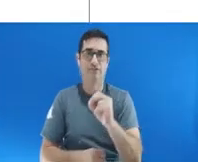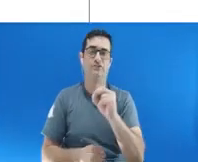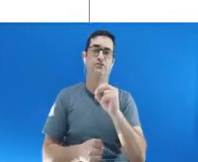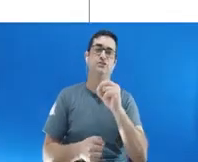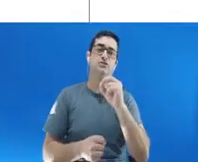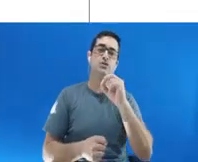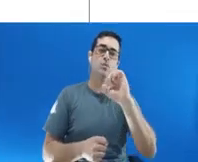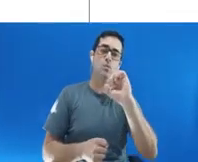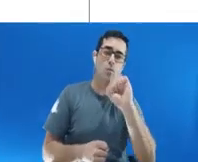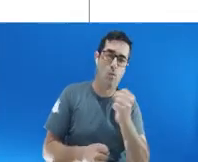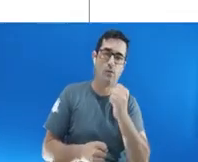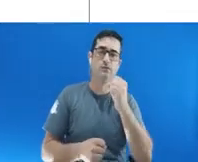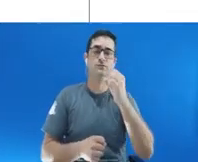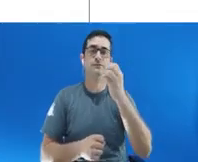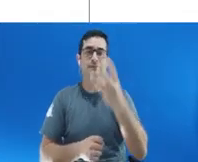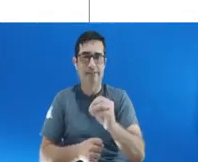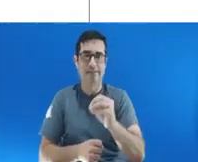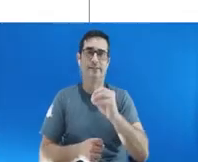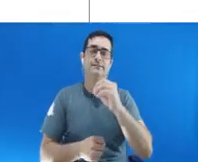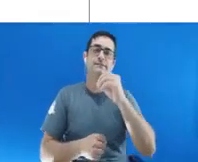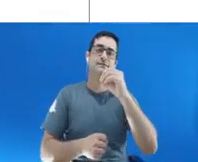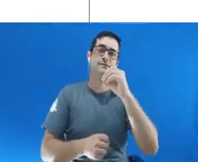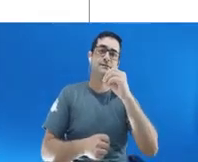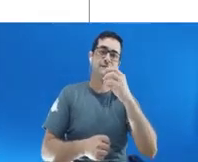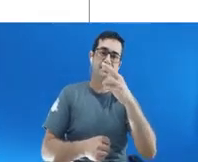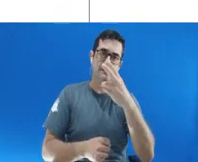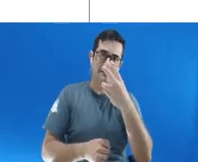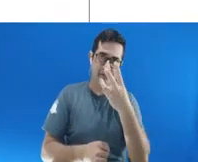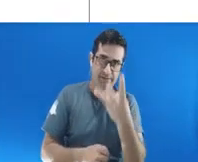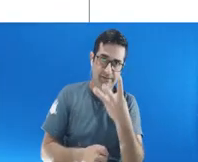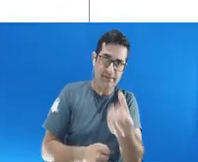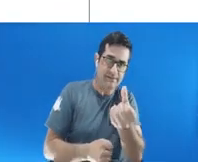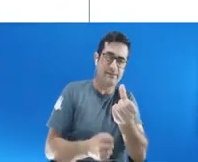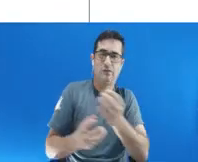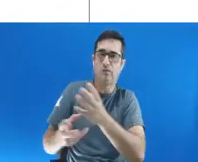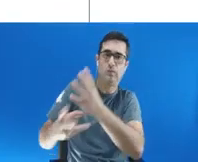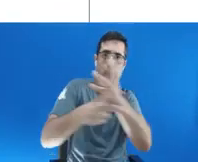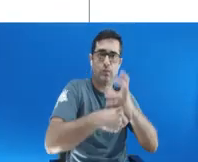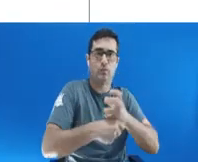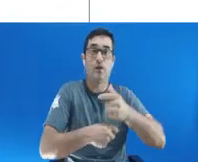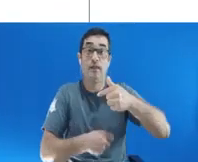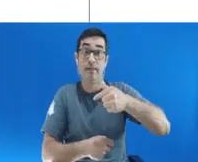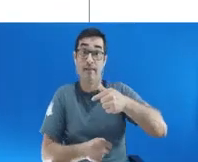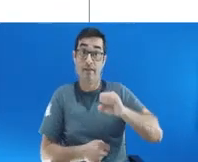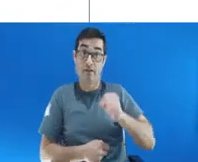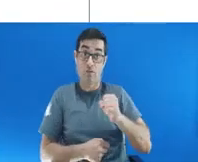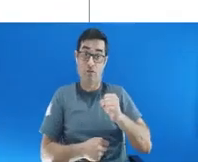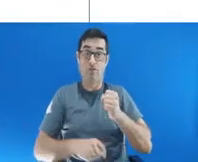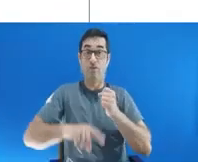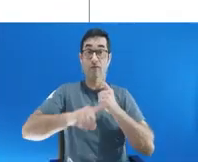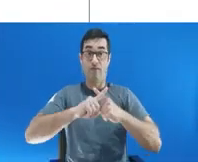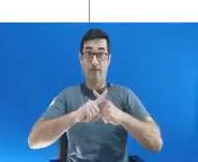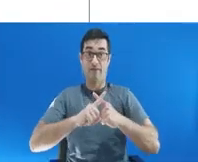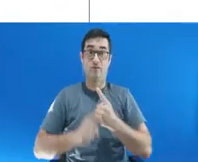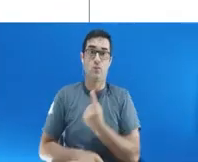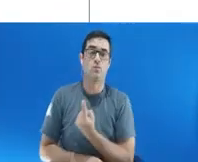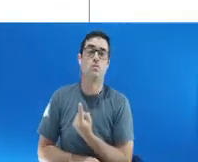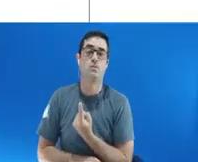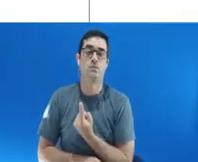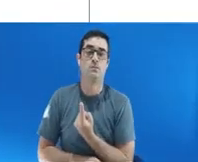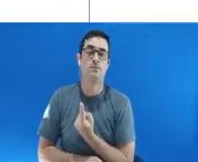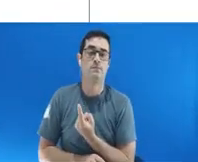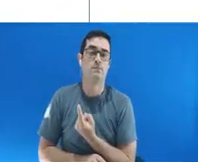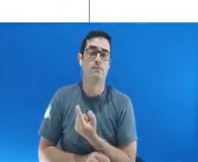30, 36 e assim por diante, somam 78 vezes 1. Eu resolvo isso daqui. Então, 0